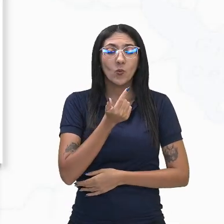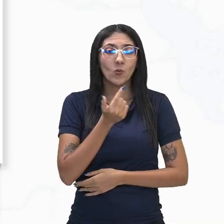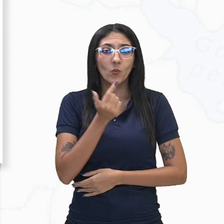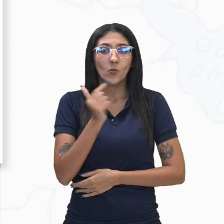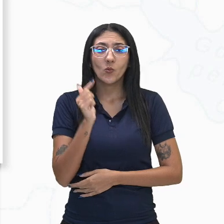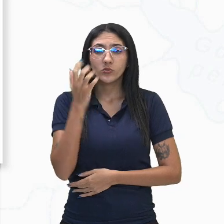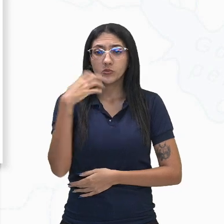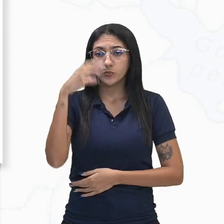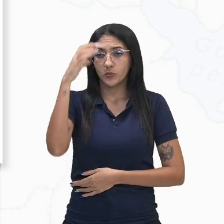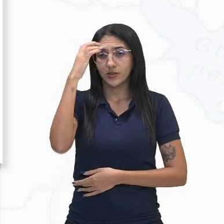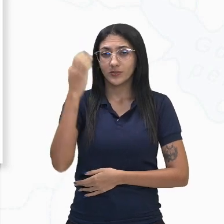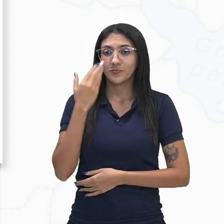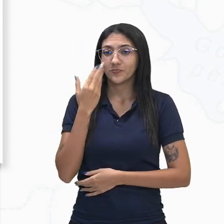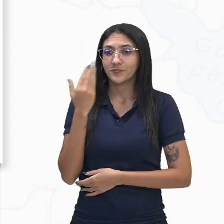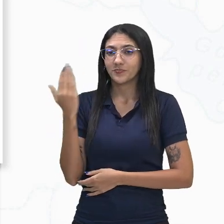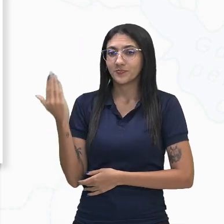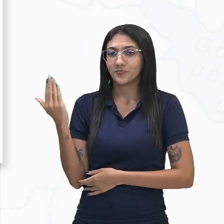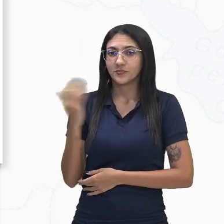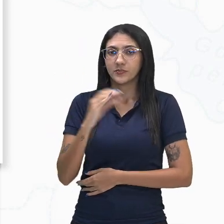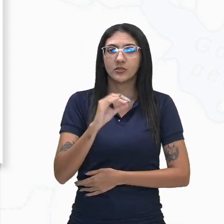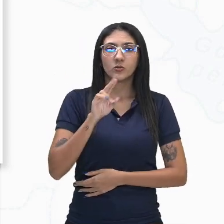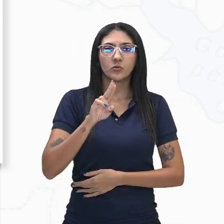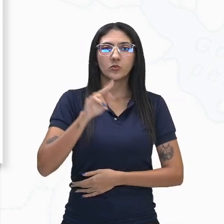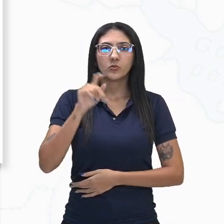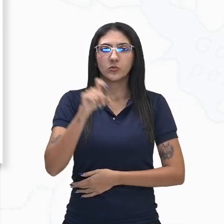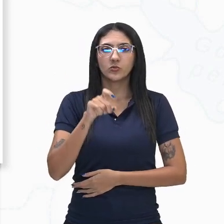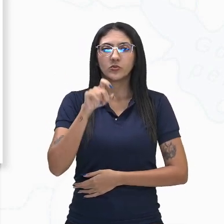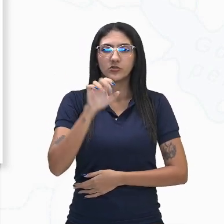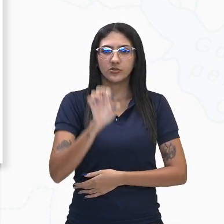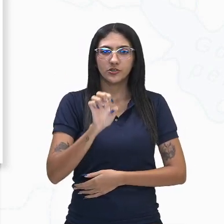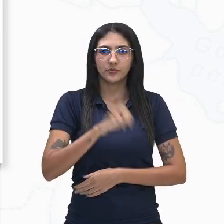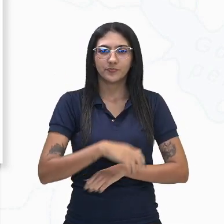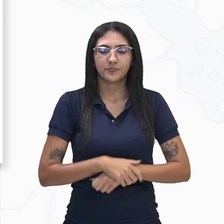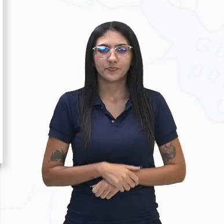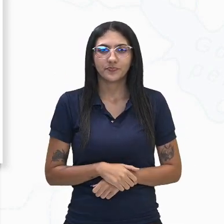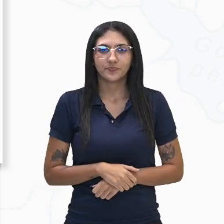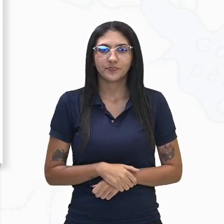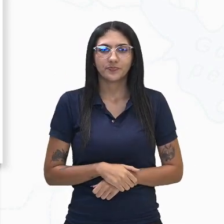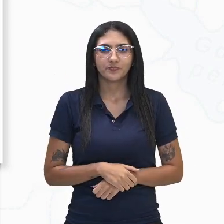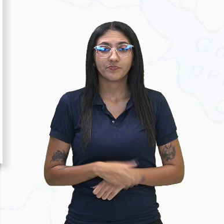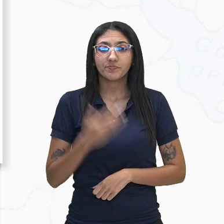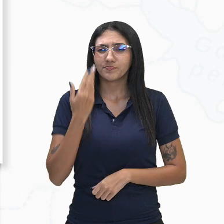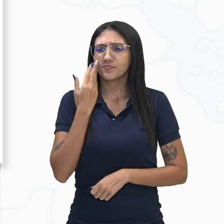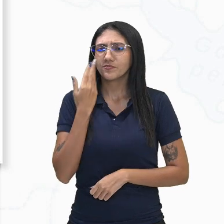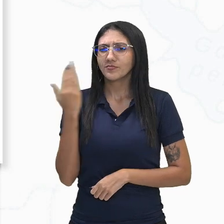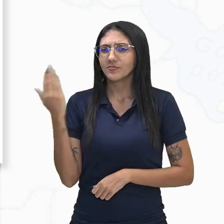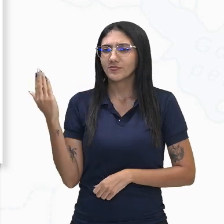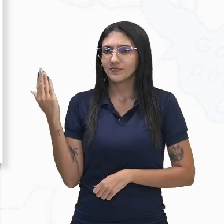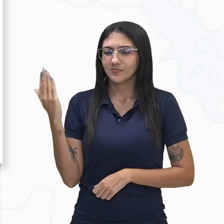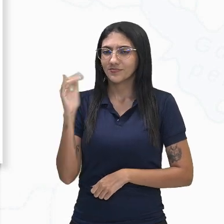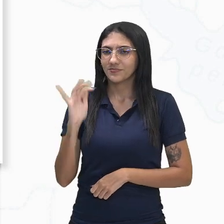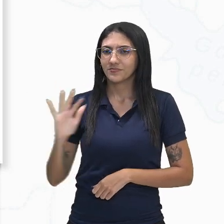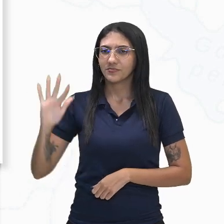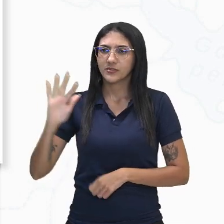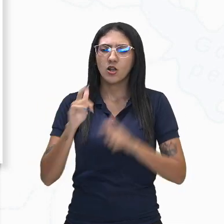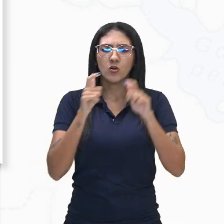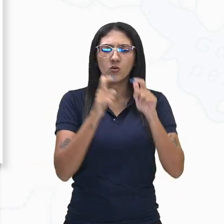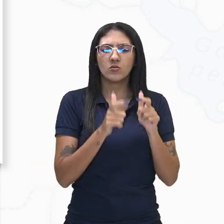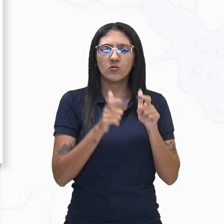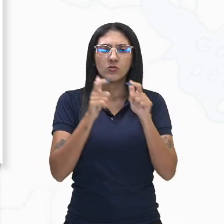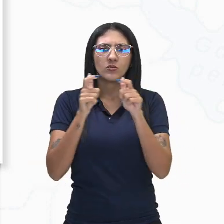tá bom? E aqui nós temos então dentro do nosso mapa a localização, né, de